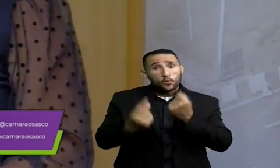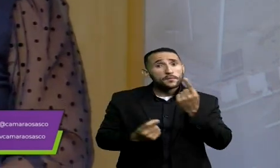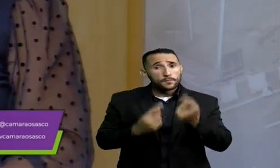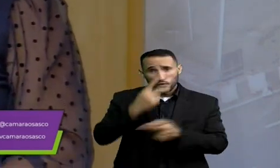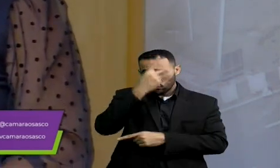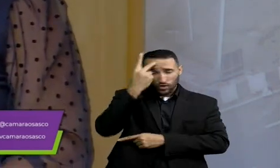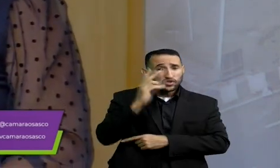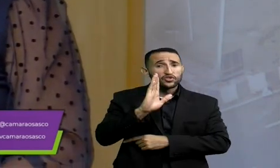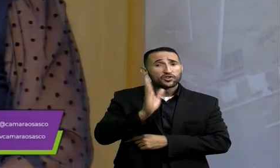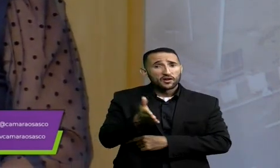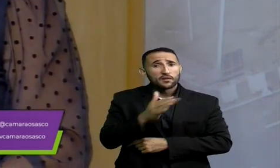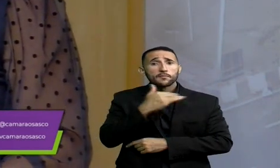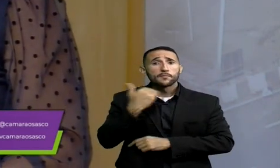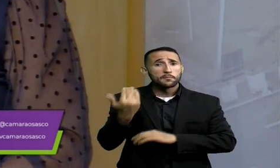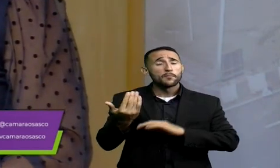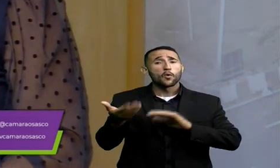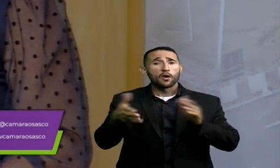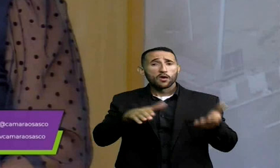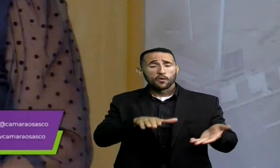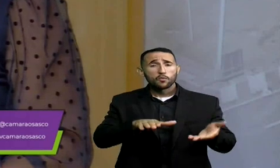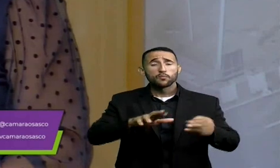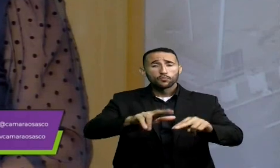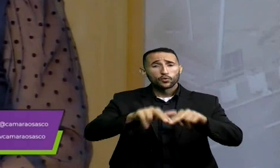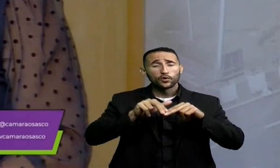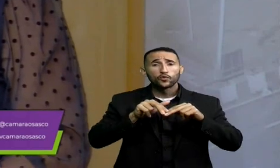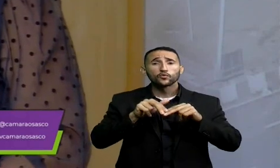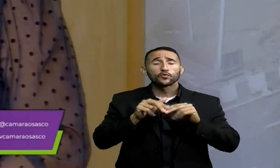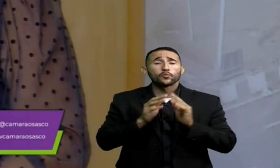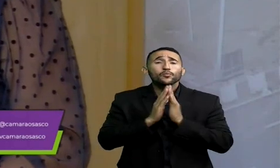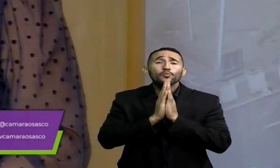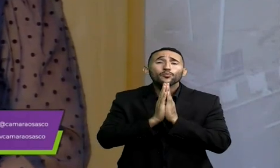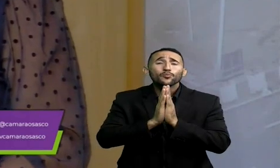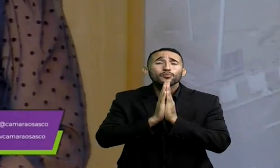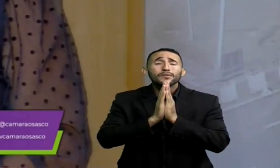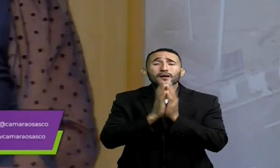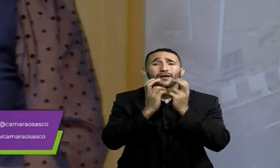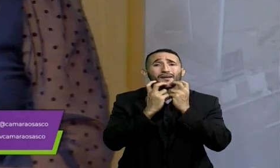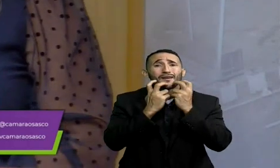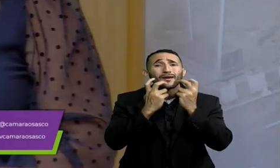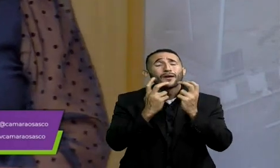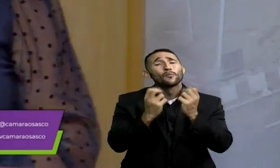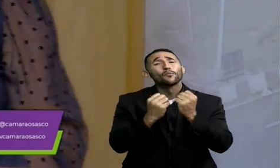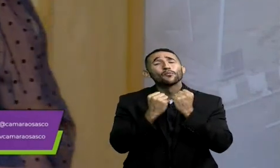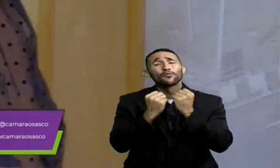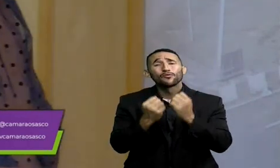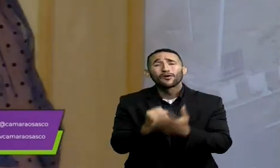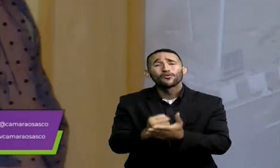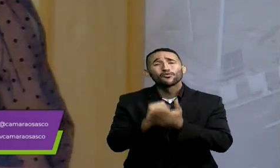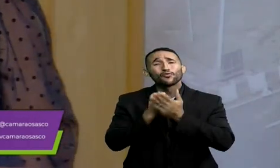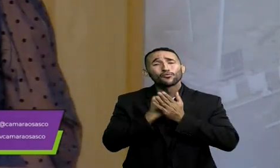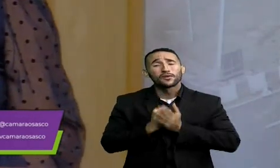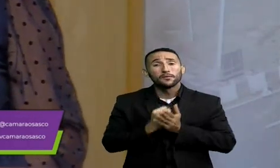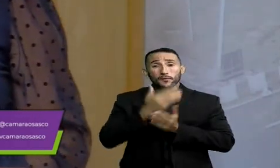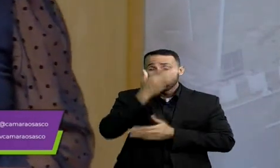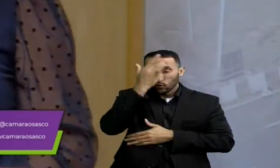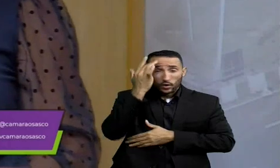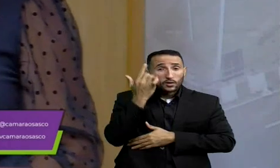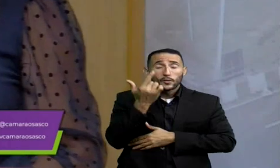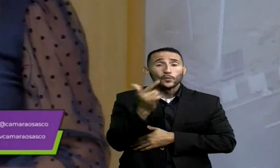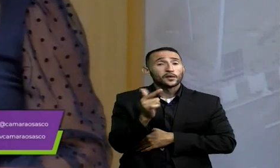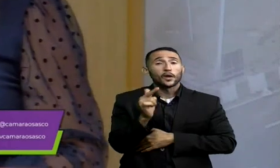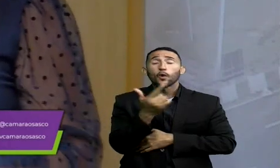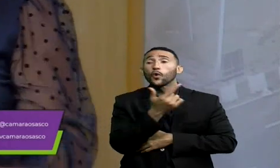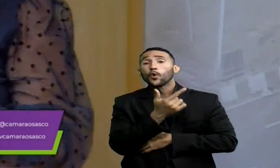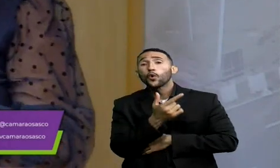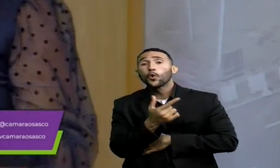não morreu então dizer que é um pedido de socorro as pessoas não tê para onde correr e aí o que acontece